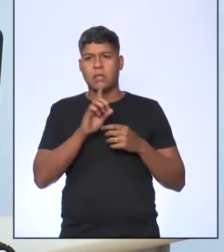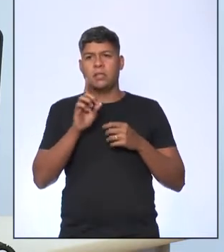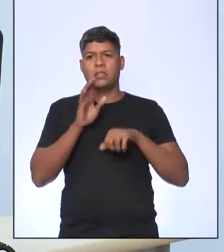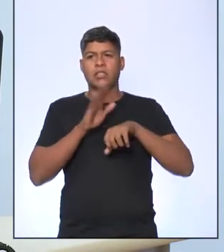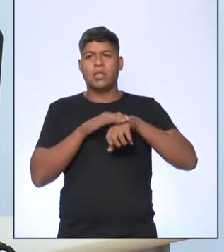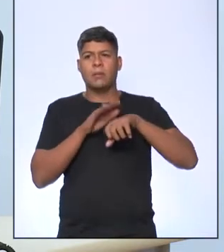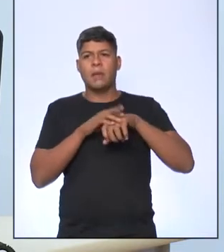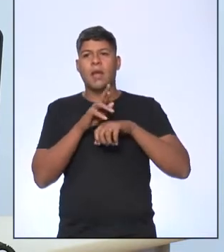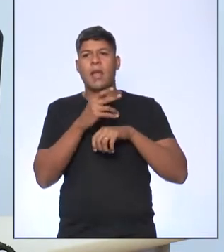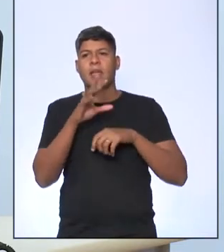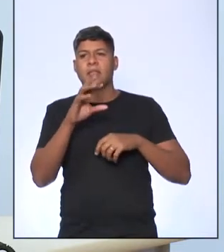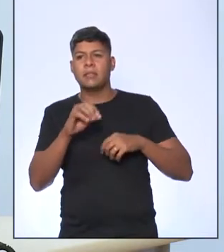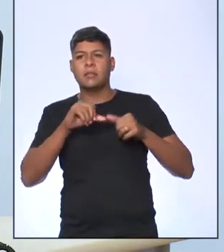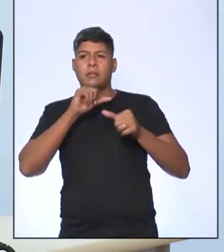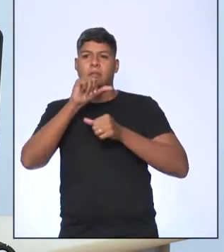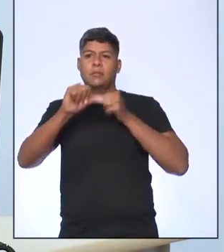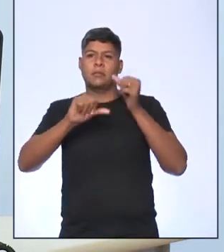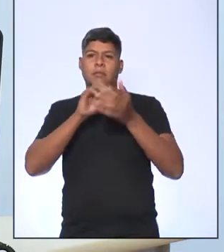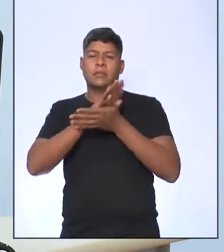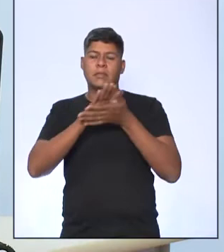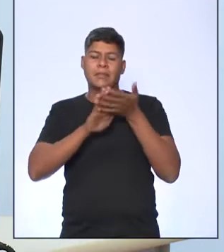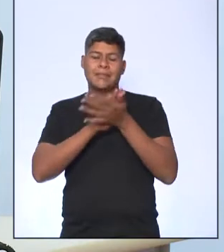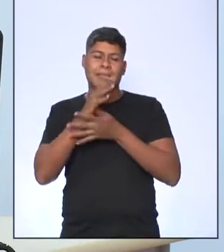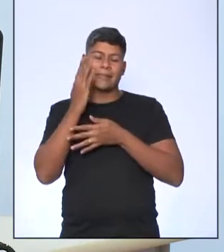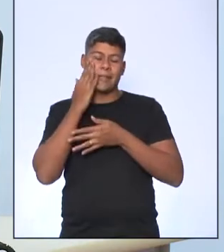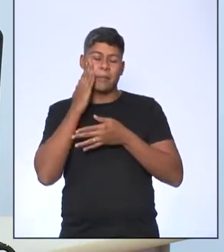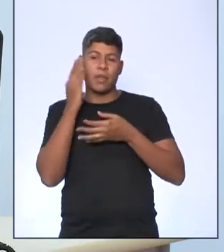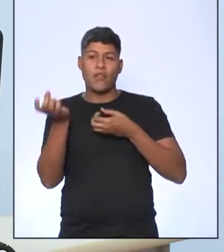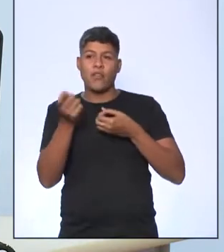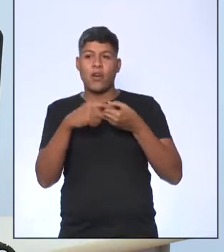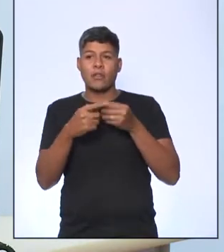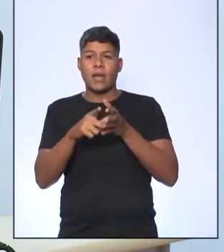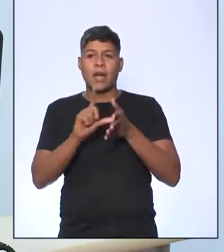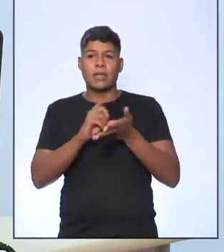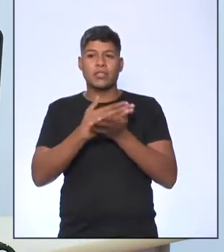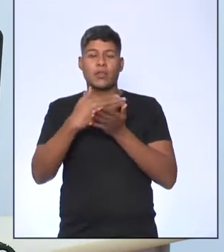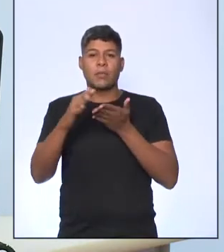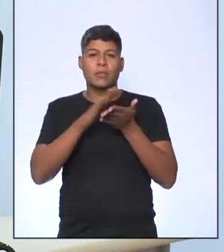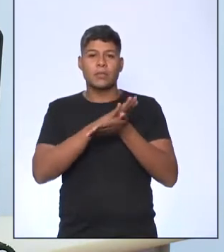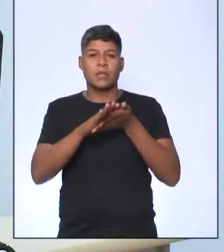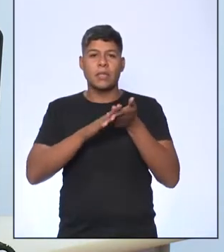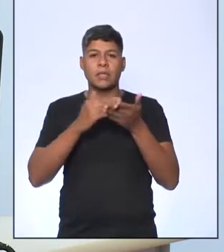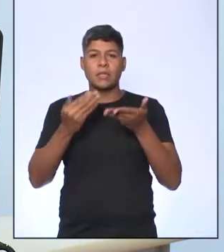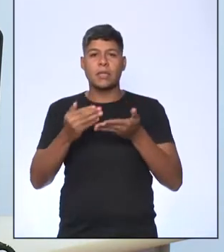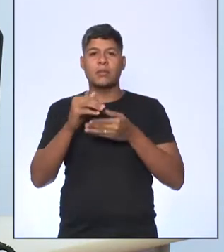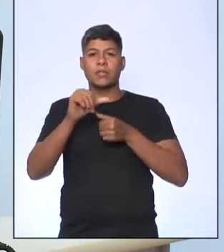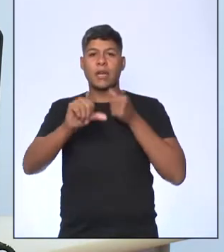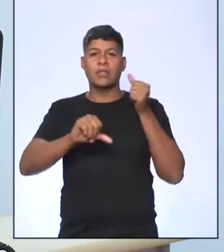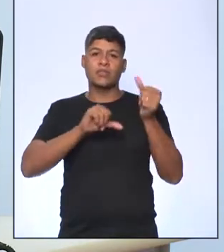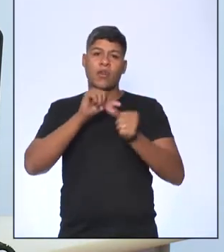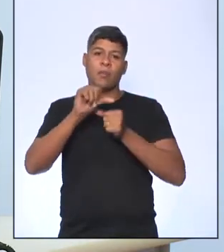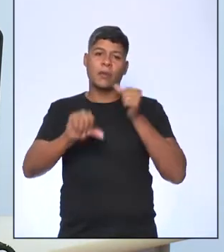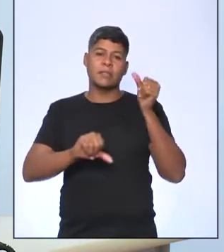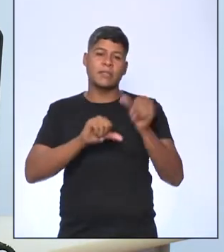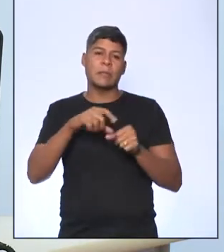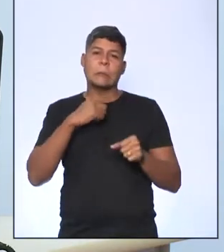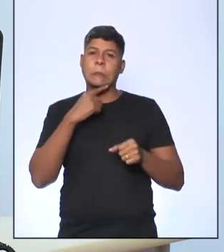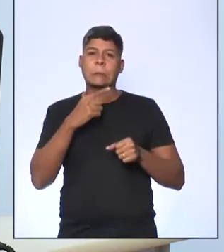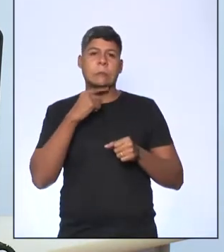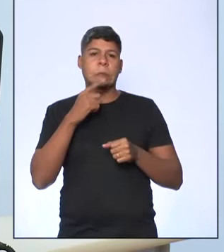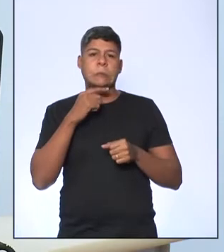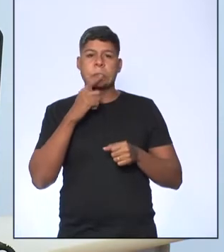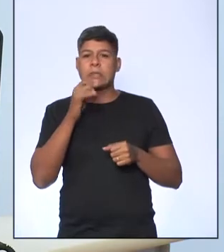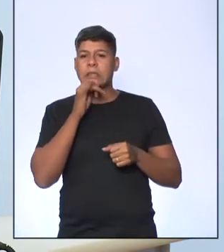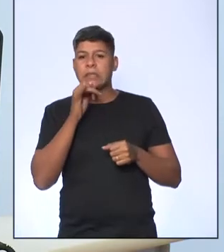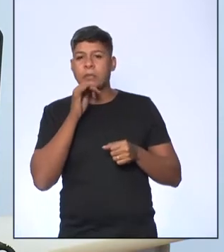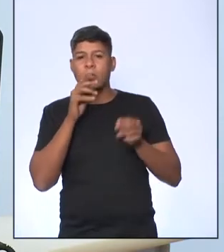reação ela não é uma reação reversível. Eu não consigo fazer ela voltar como ela era no começo. Então, essa minha transformação ela não é um exemplo